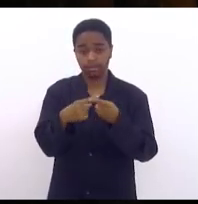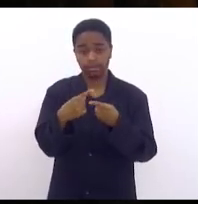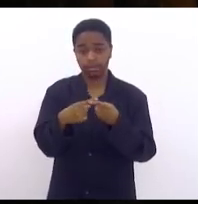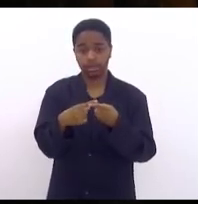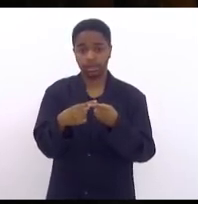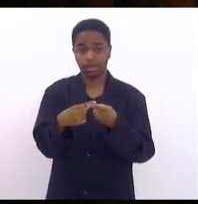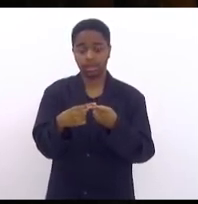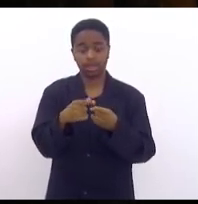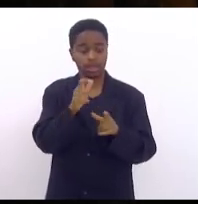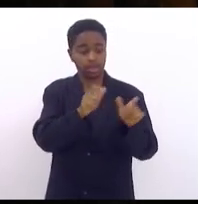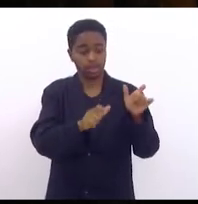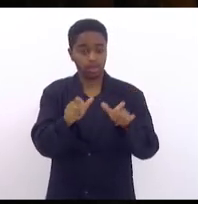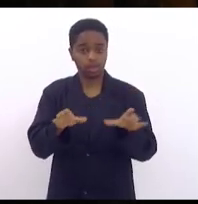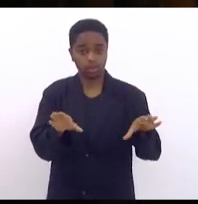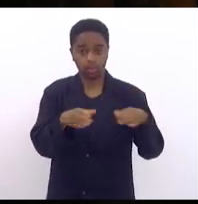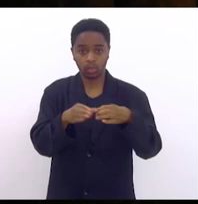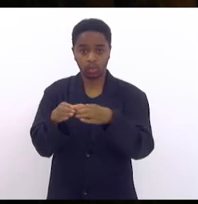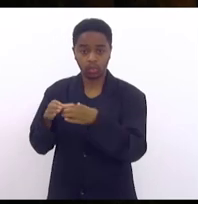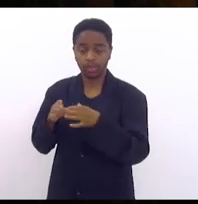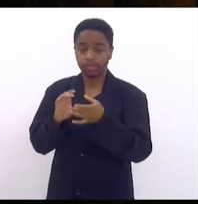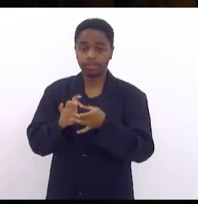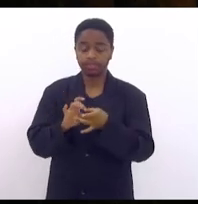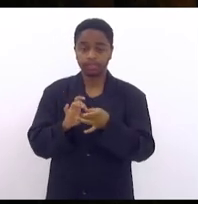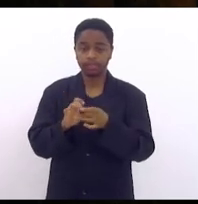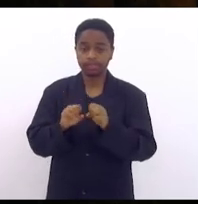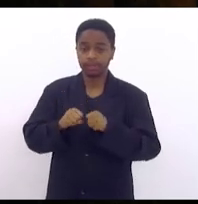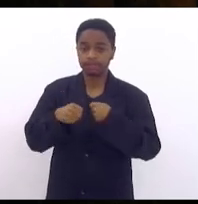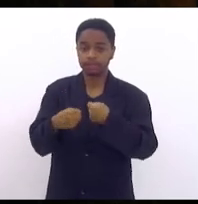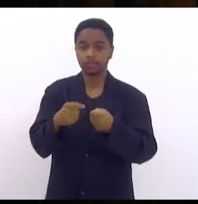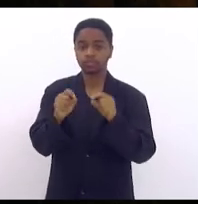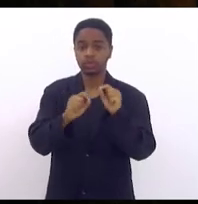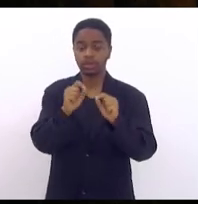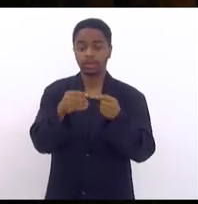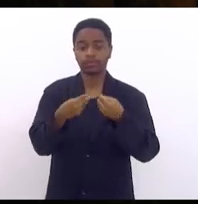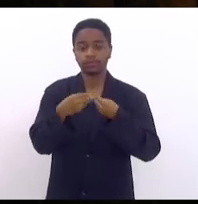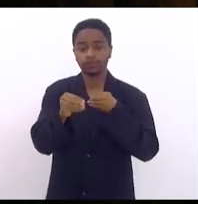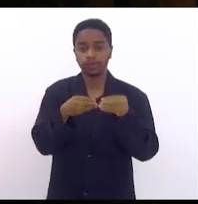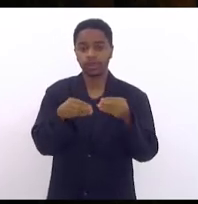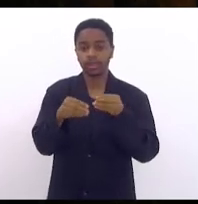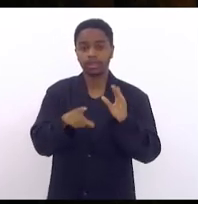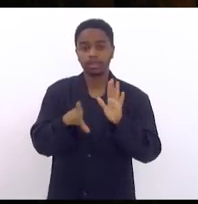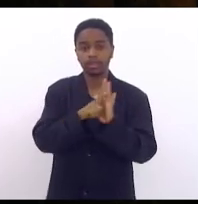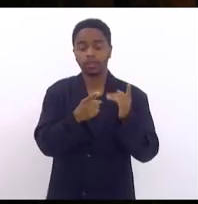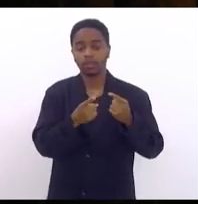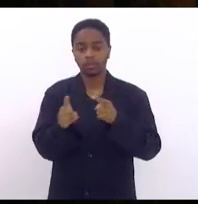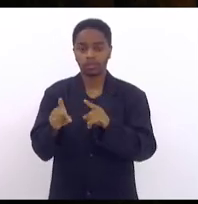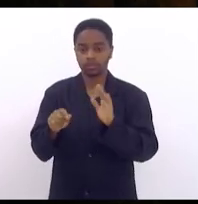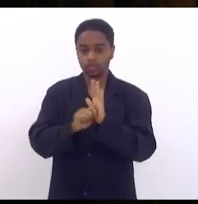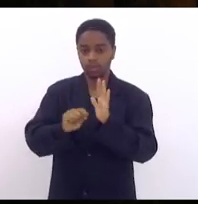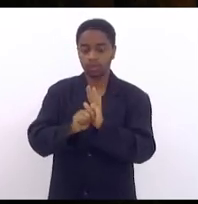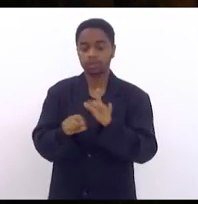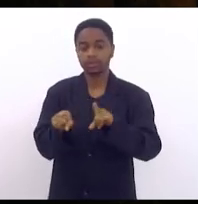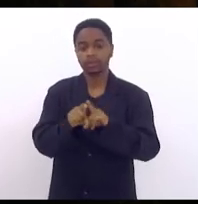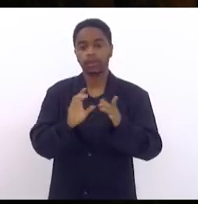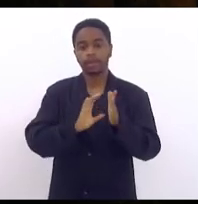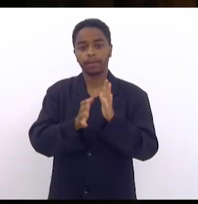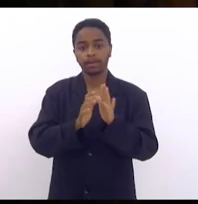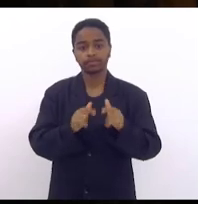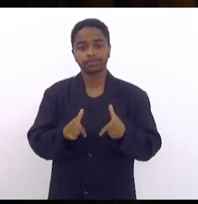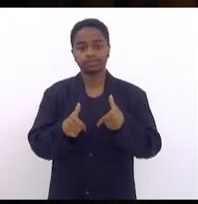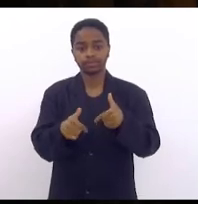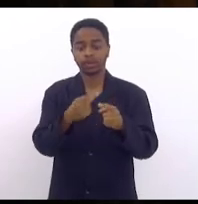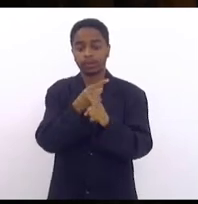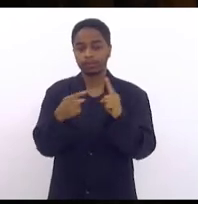dessa turma que defende a flexibilização da lei antidrogas, que vem aqui, cujo partido entrou com ação proibindo a